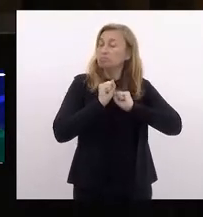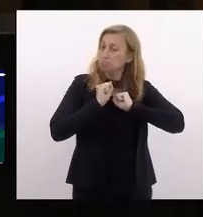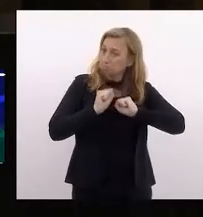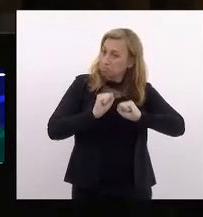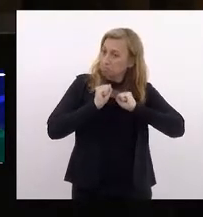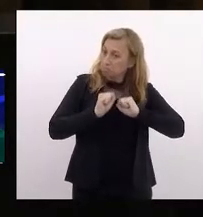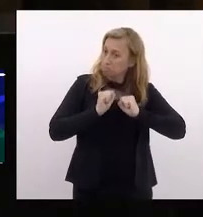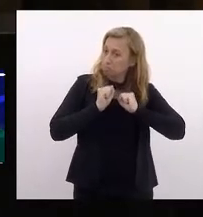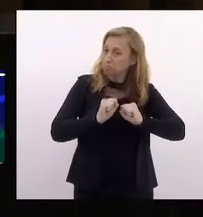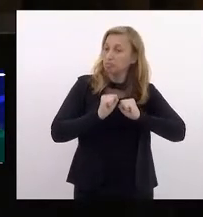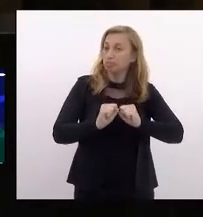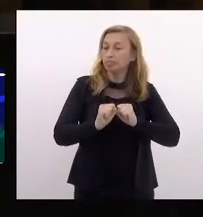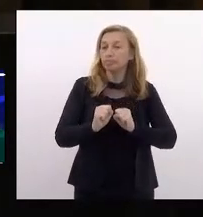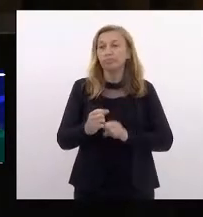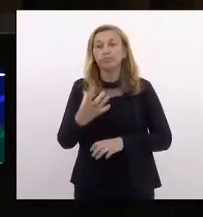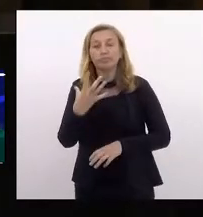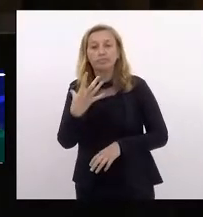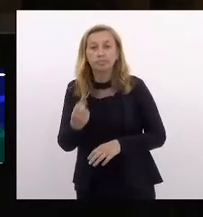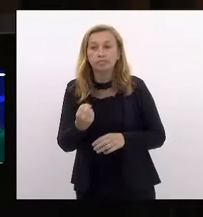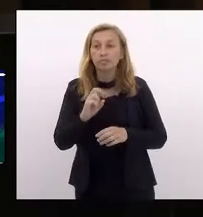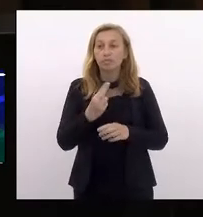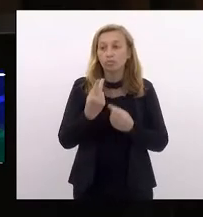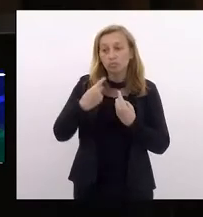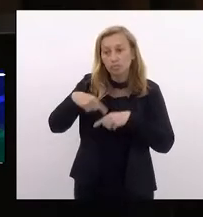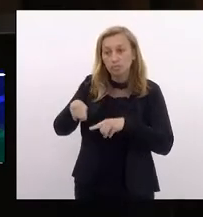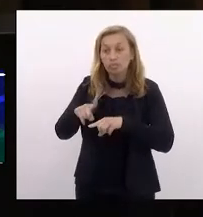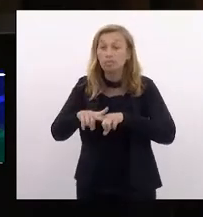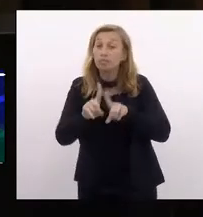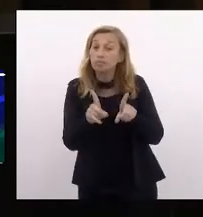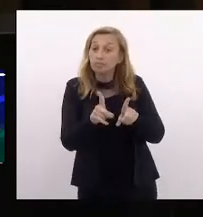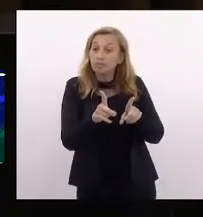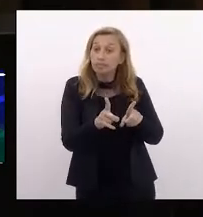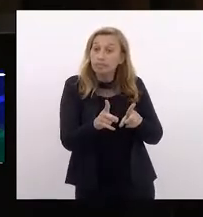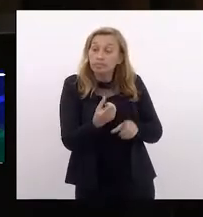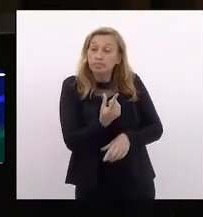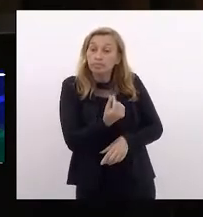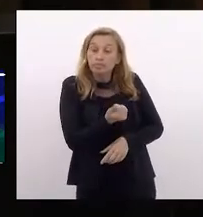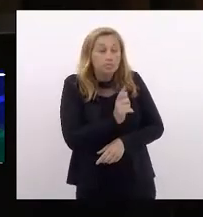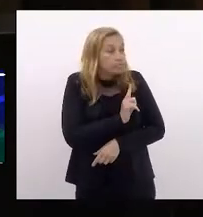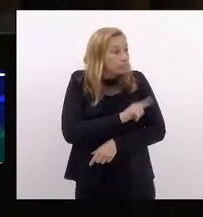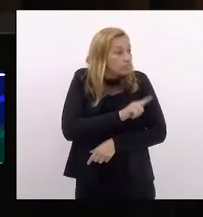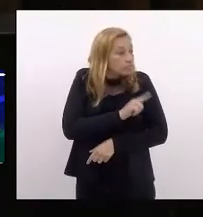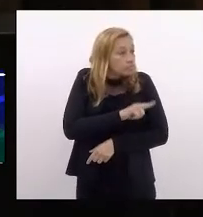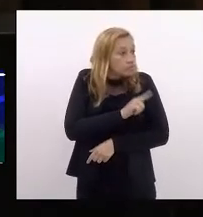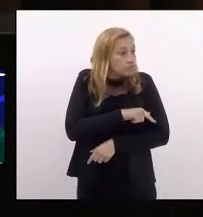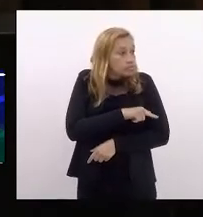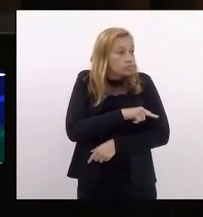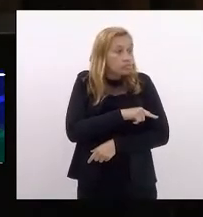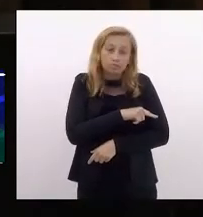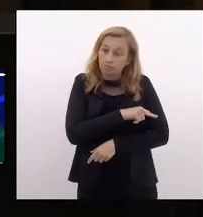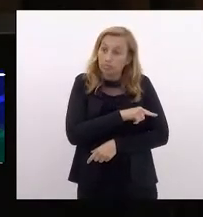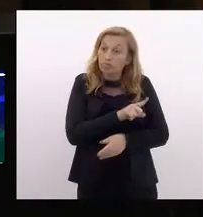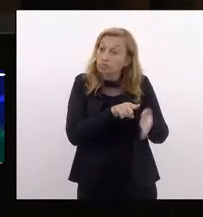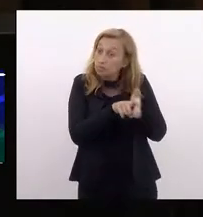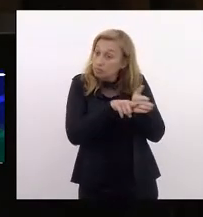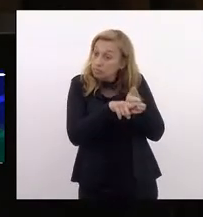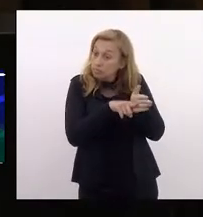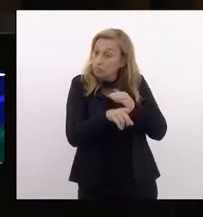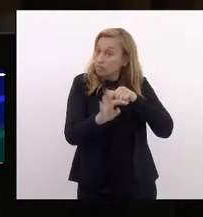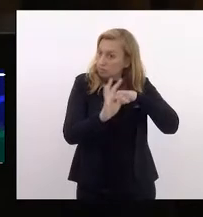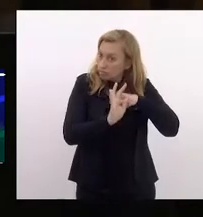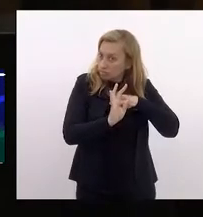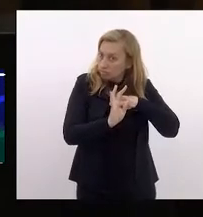pode ser favorável ao contrário mas as contas da gestão são sujeitas a uma avaliação